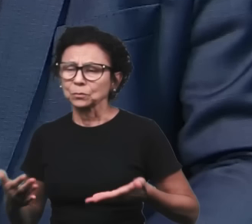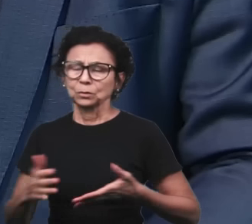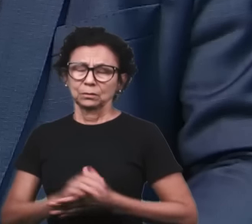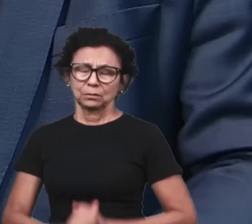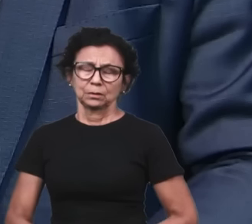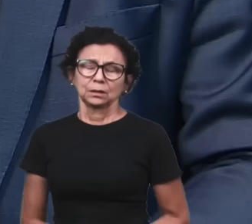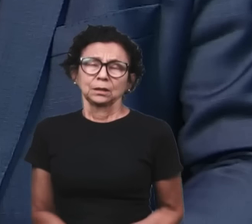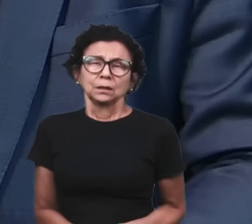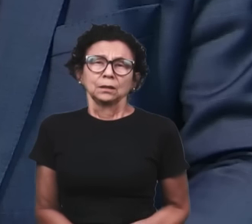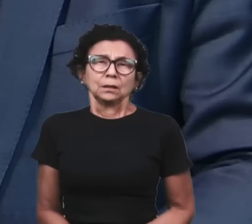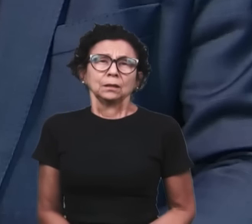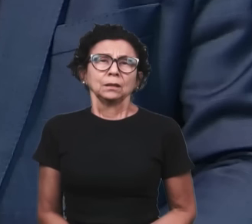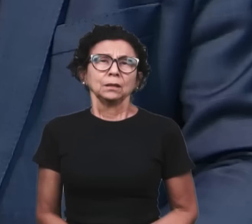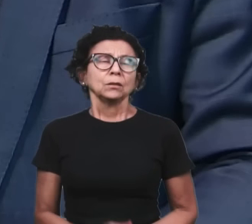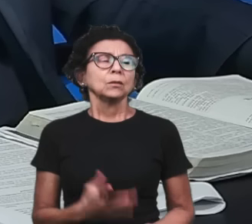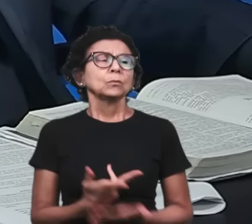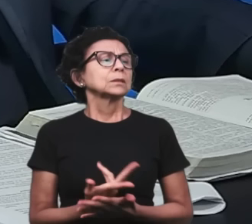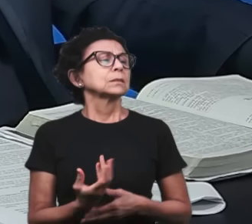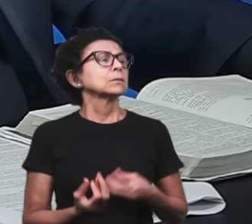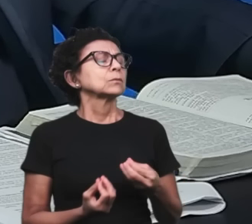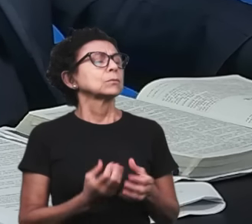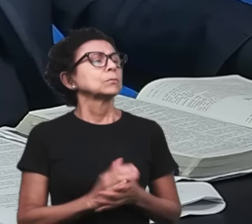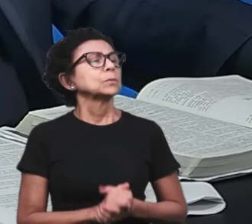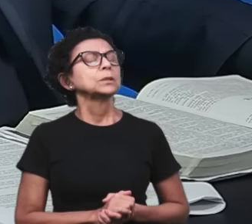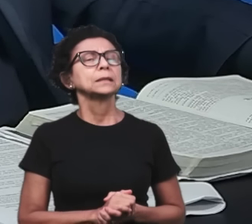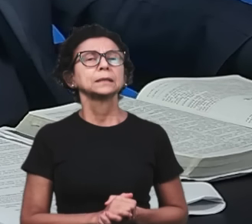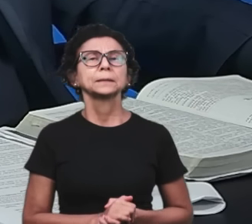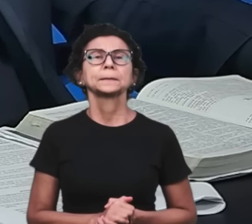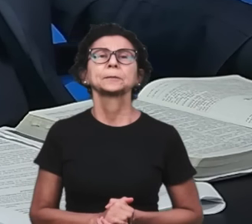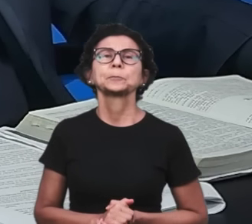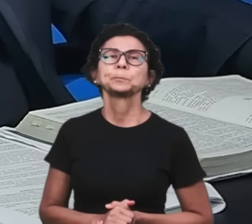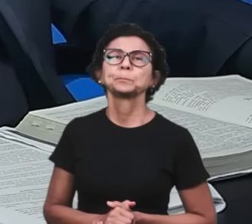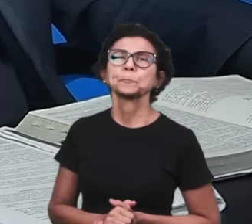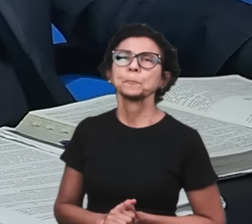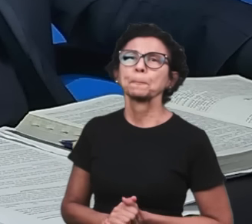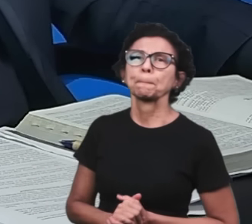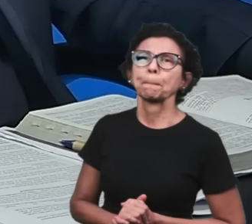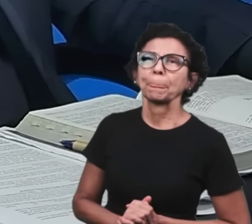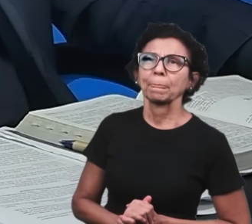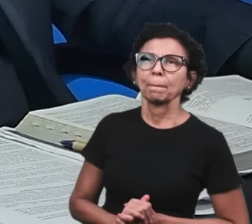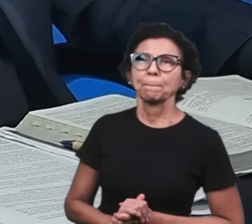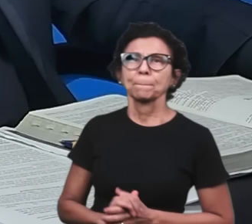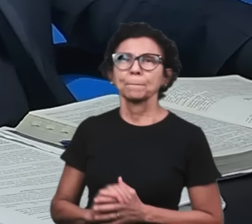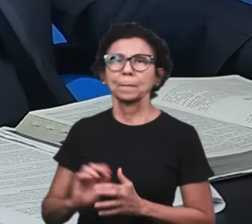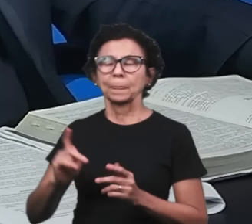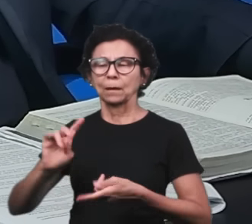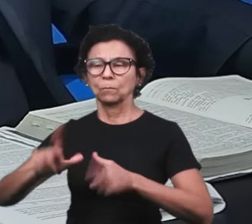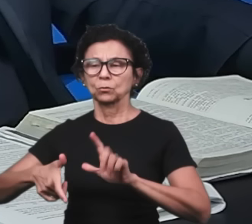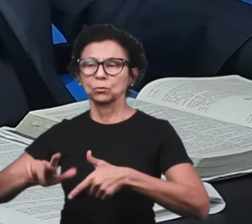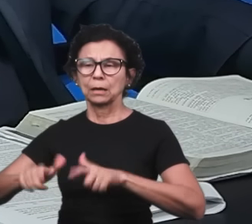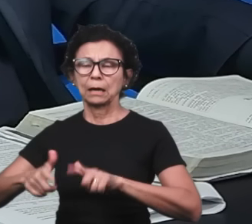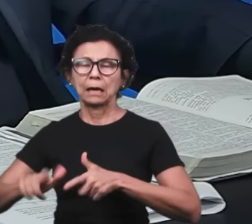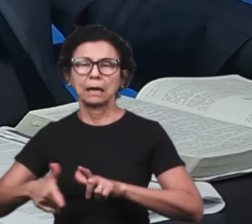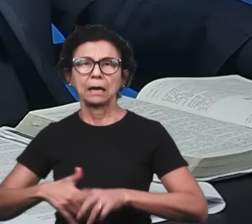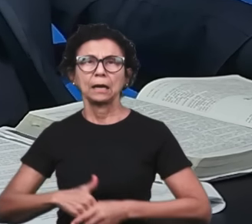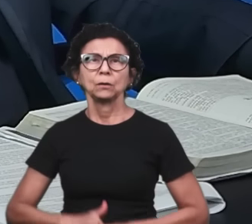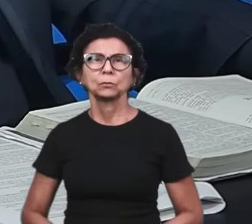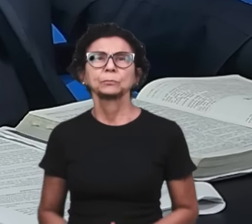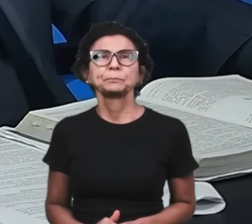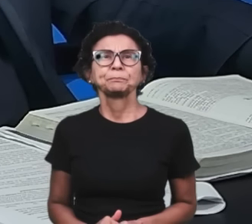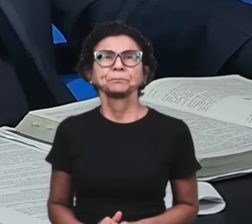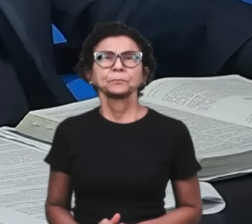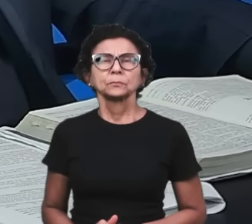exatamente aconteceu isso naquele tempo? Pois bem, Israel não tinha, Judá especificamente,